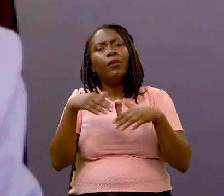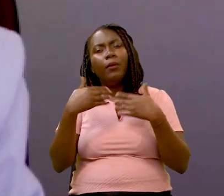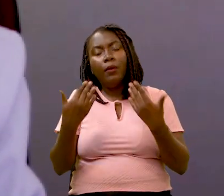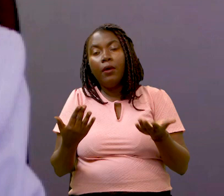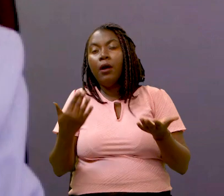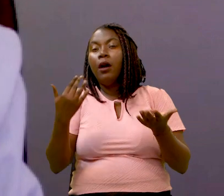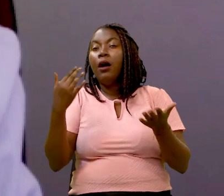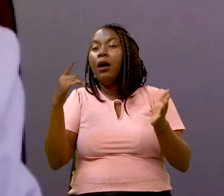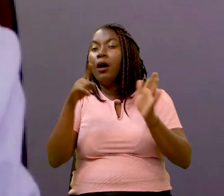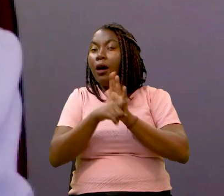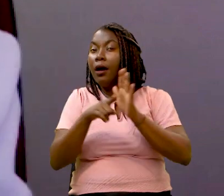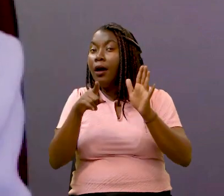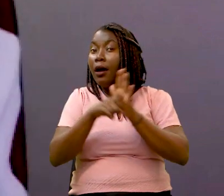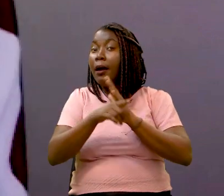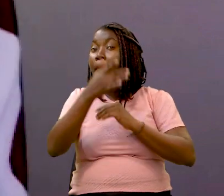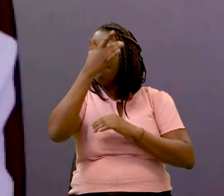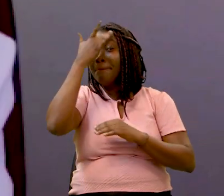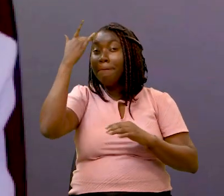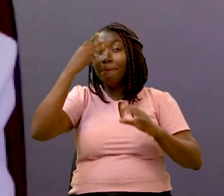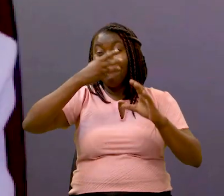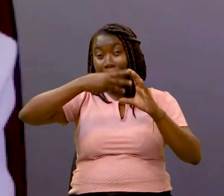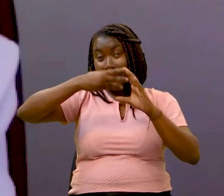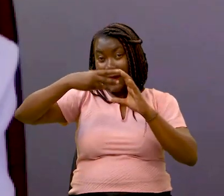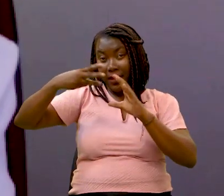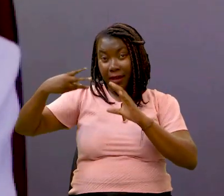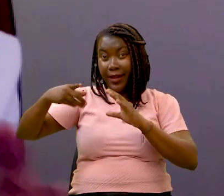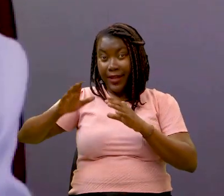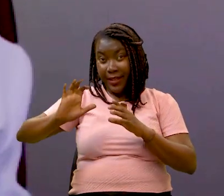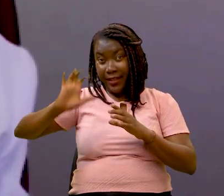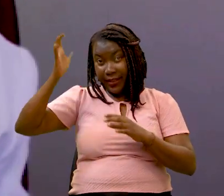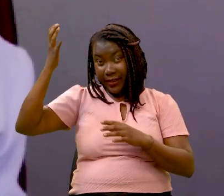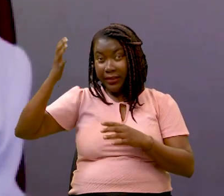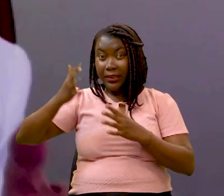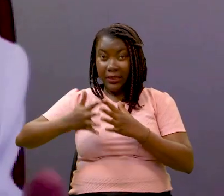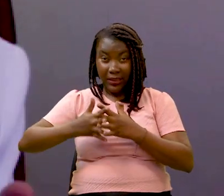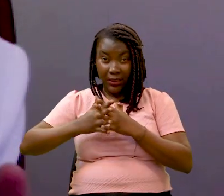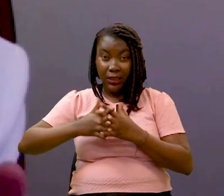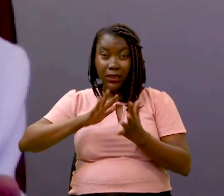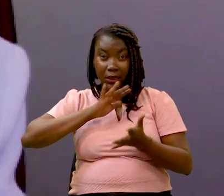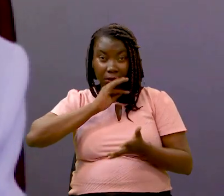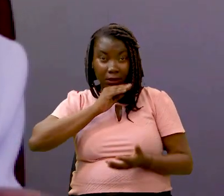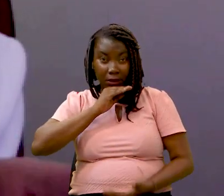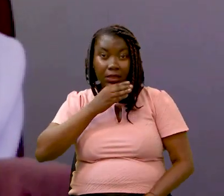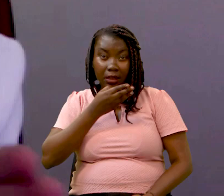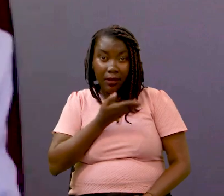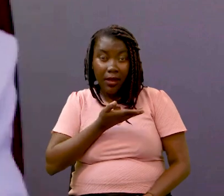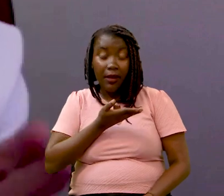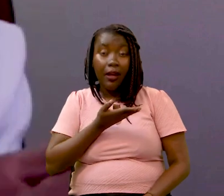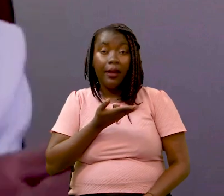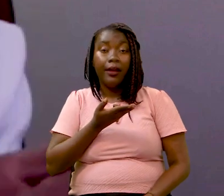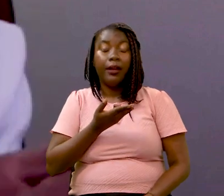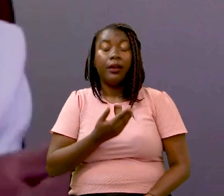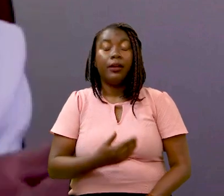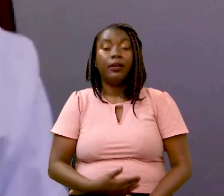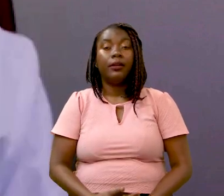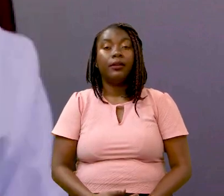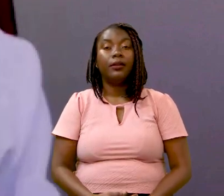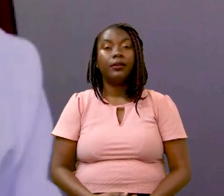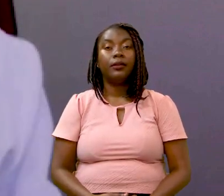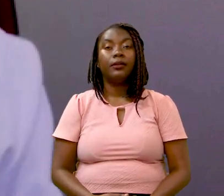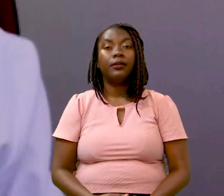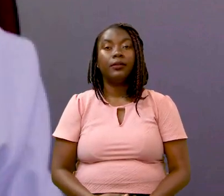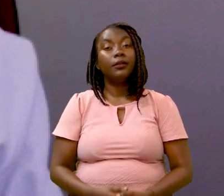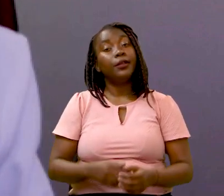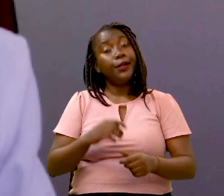E a pessoa caracteriza que aquela situação é prejudicial para ela, não é? Evita, tem